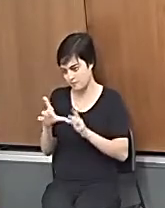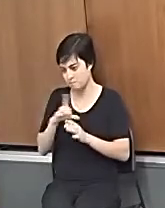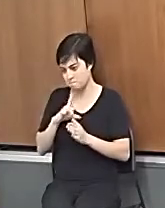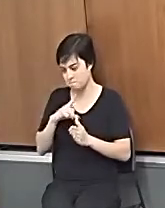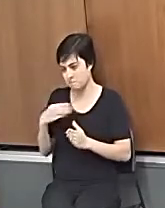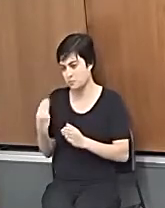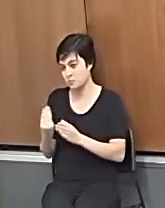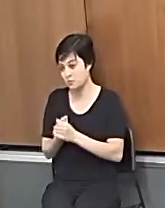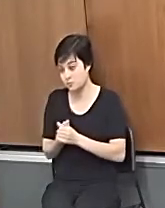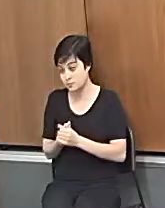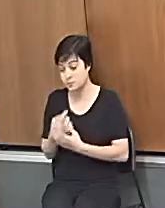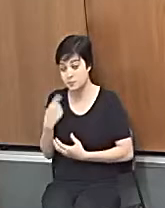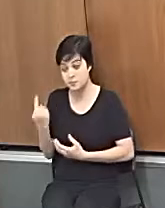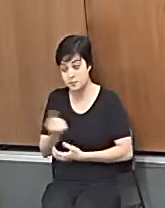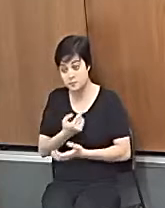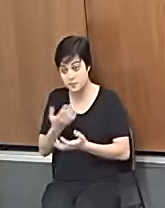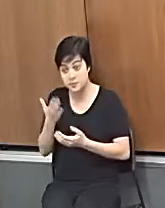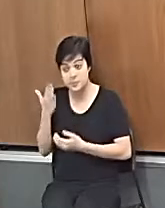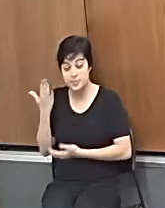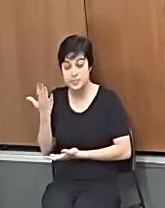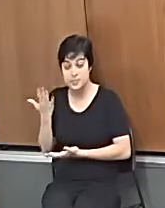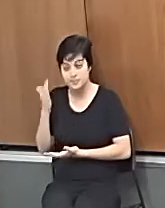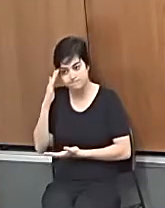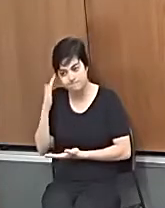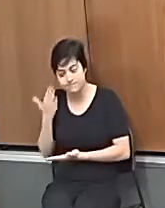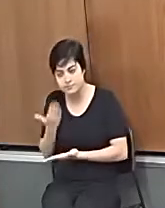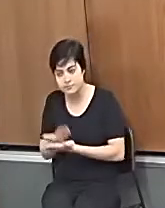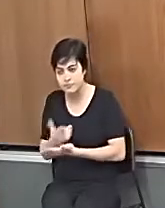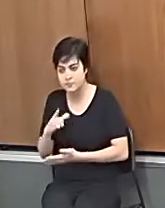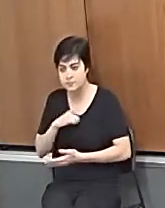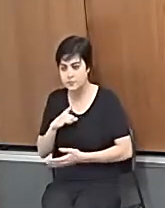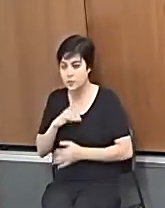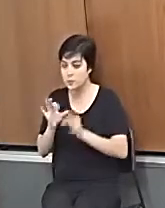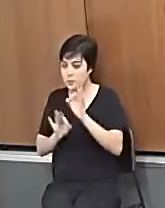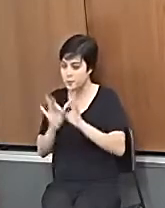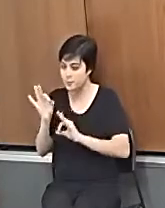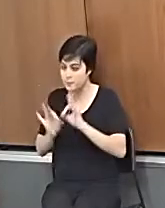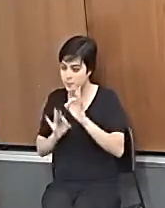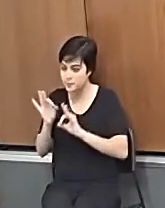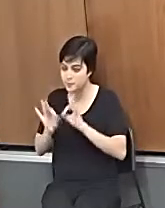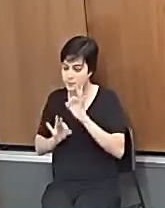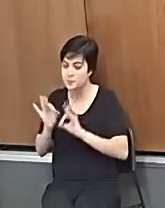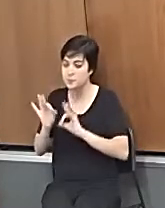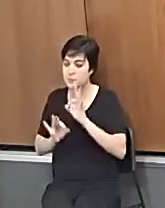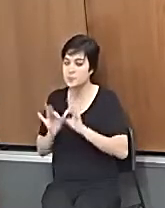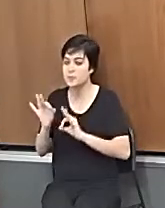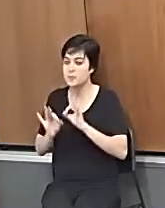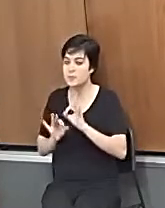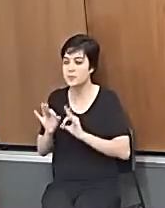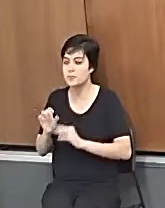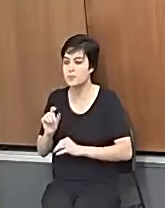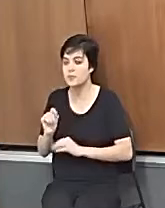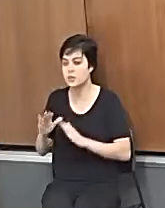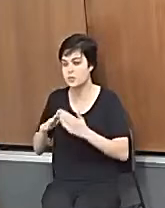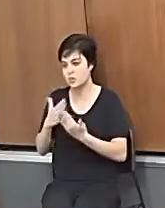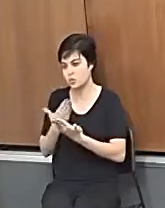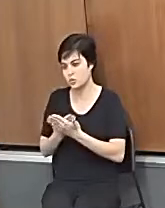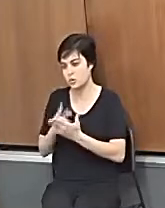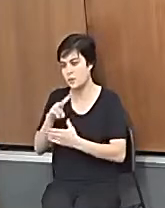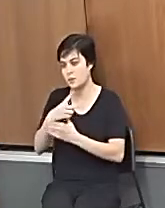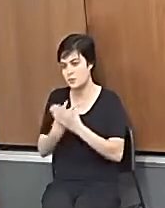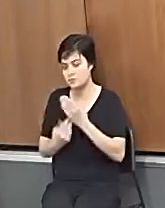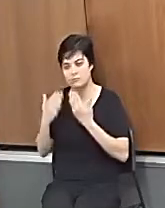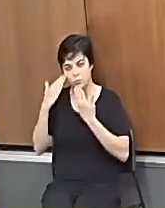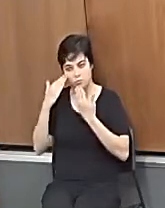nós esperamos que entre os projetos inovadores esteja também o projeto do deputado Zé Guilherme e de escolas bilíngues. Muito